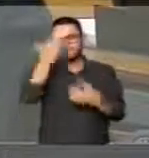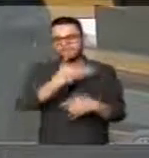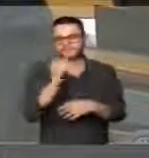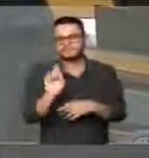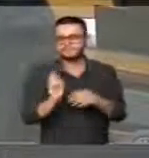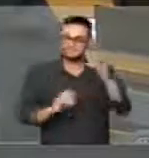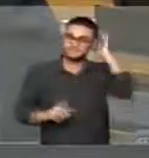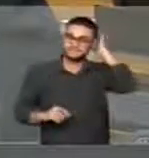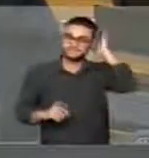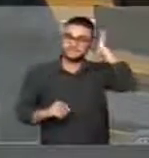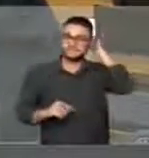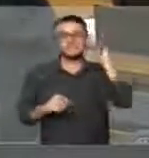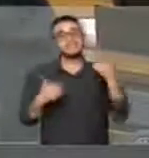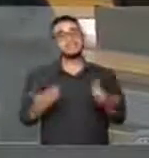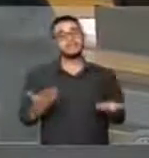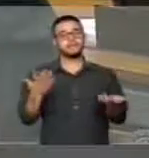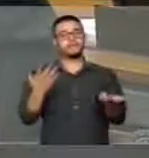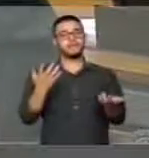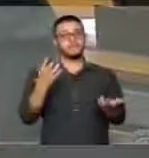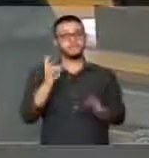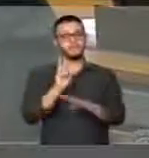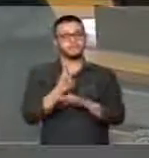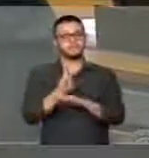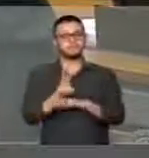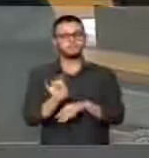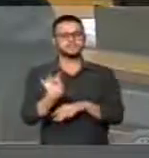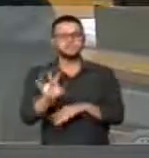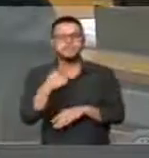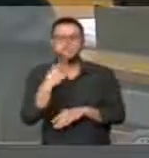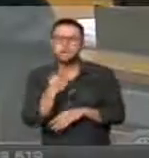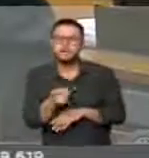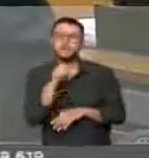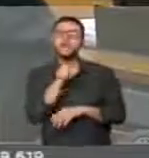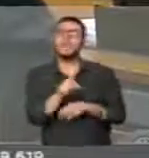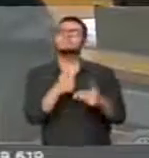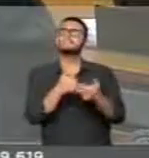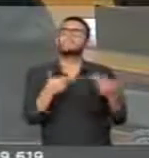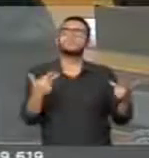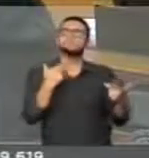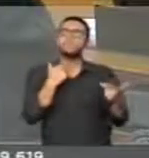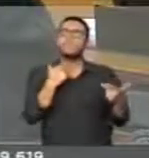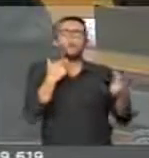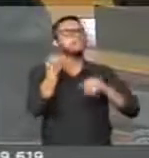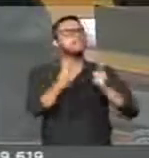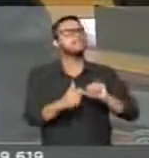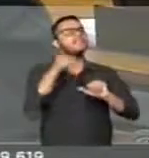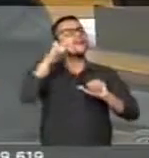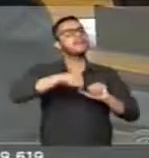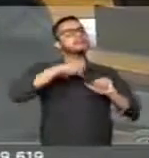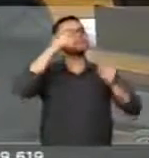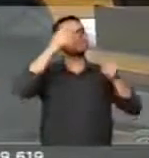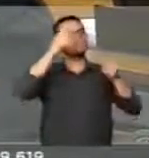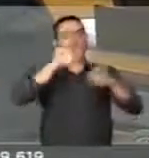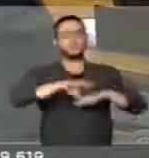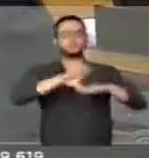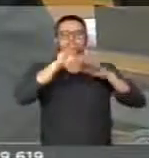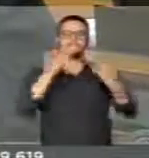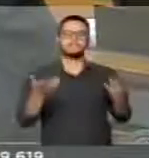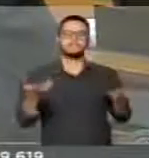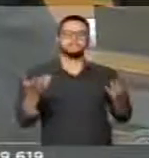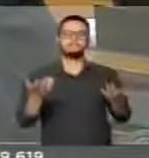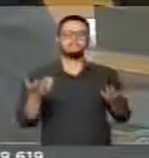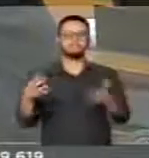se ateve a maior parte do tempo em dizer que esses fatos não podiam ser avaliados por esse conselho. A defesa